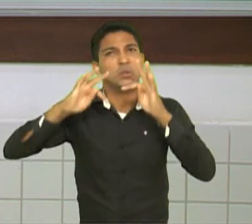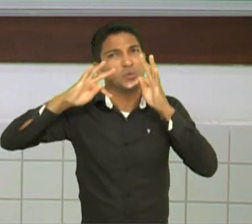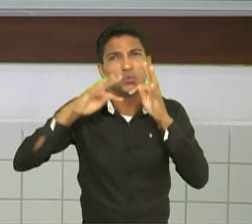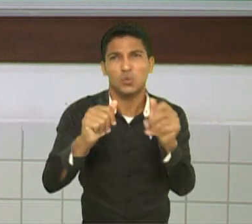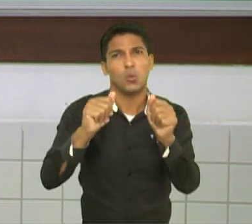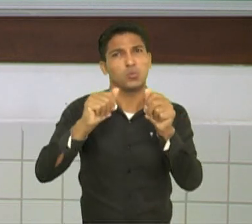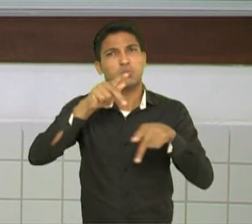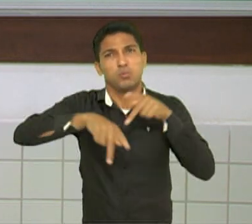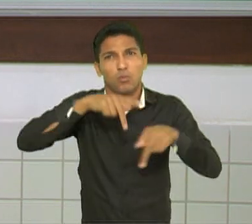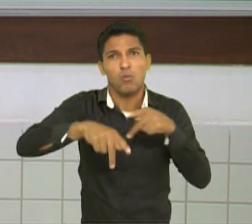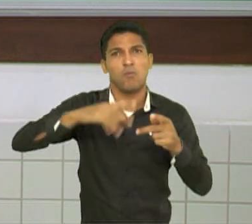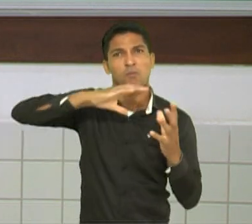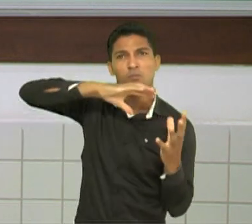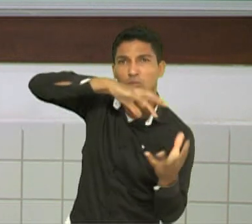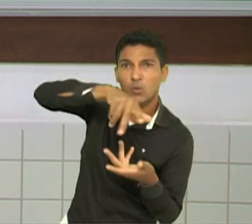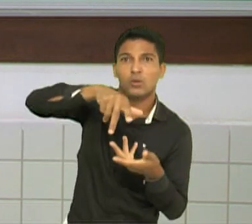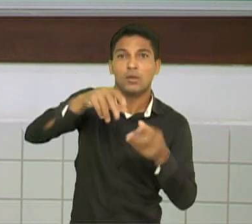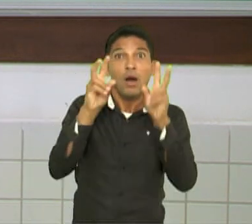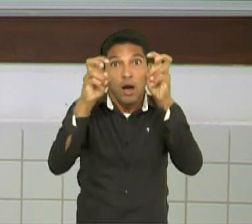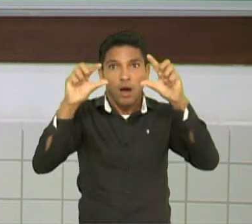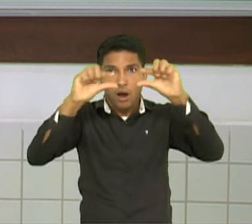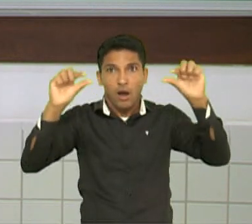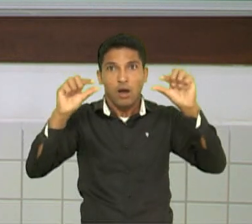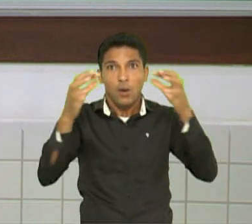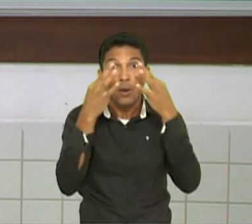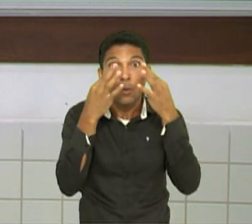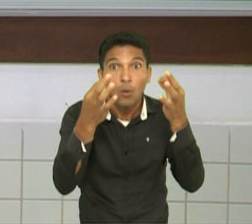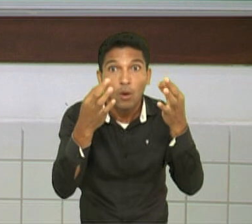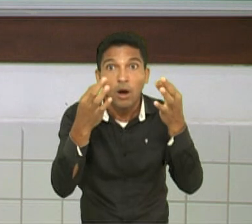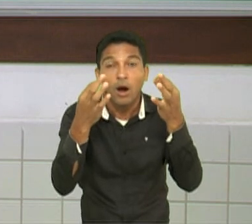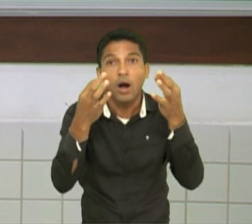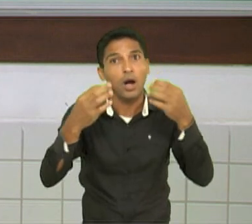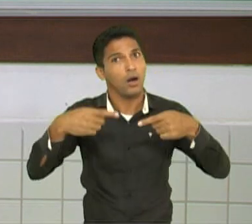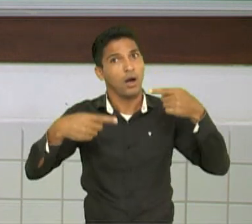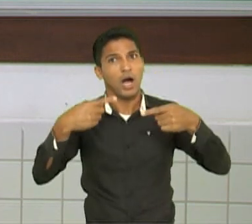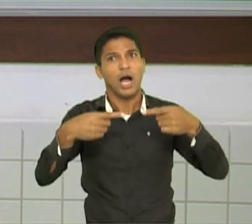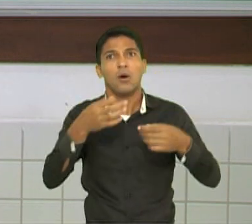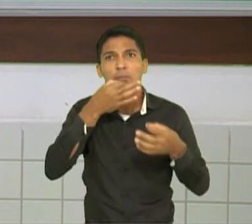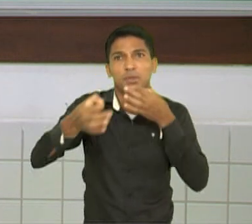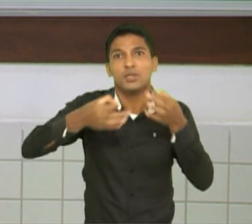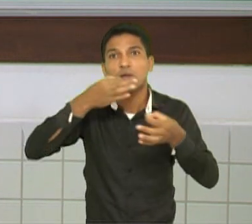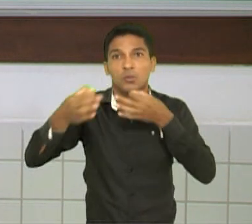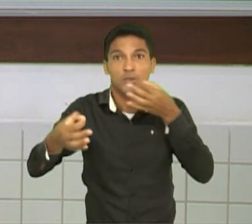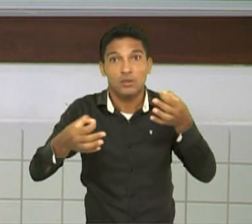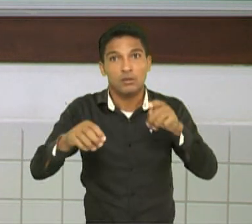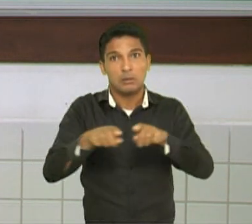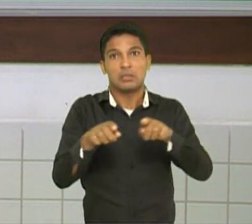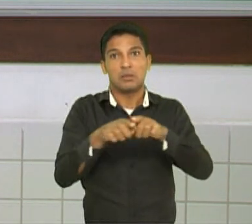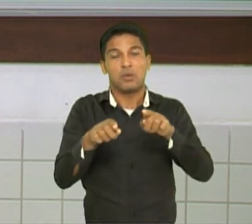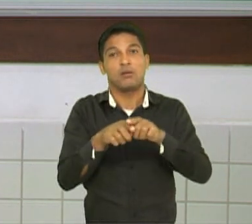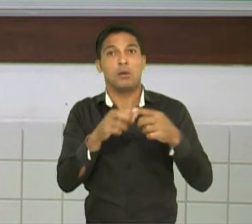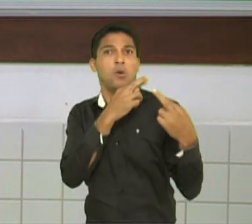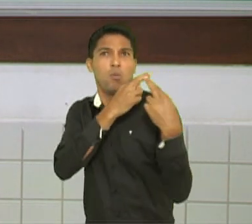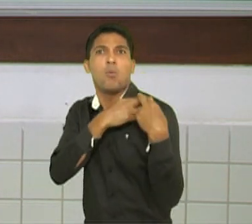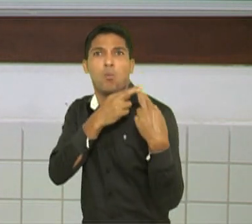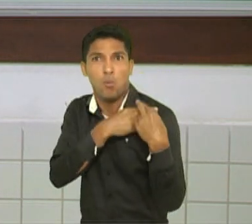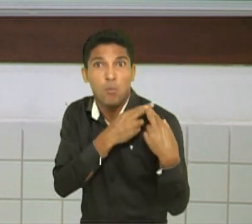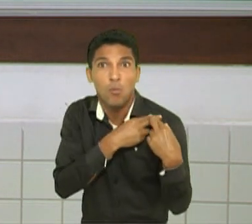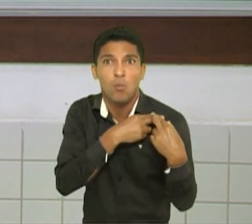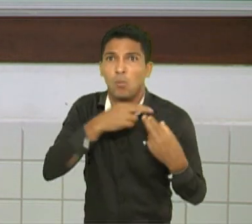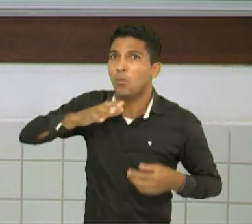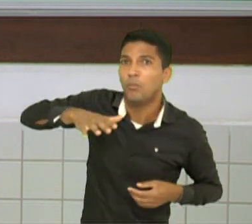nossa vida, são temas que nós temos de debater e colocar em prática muitas ações. Então,